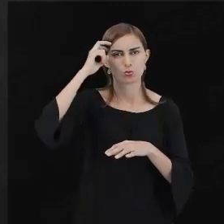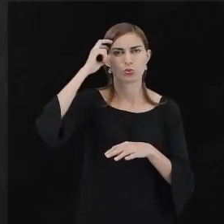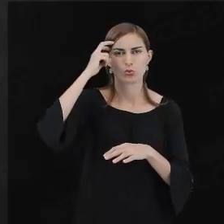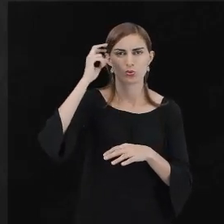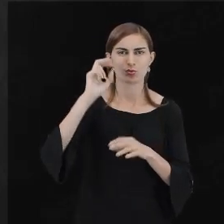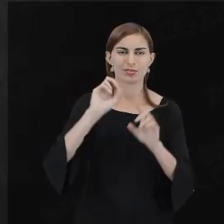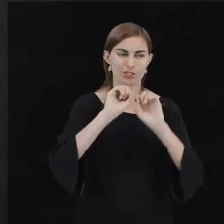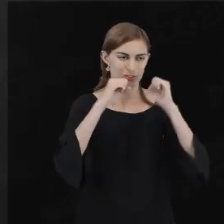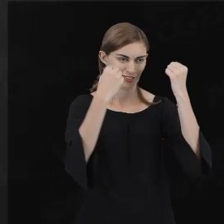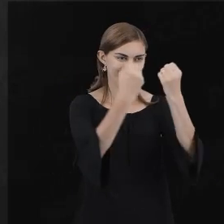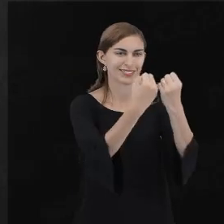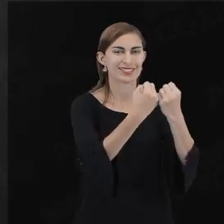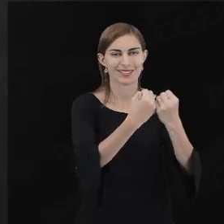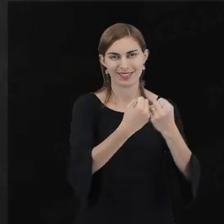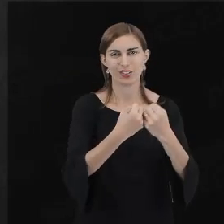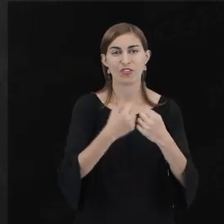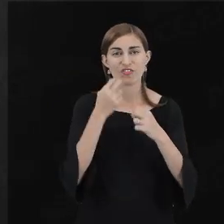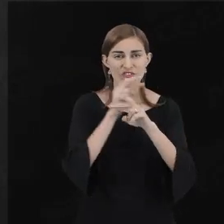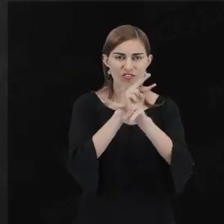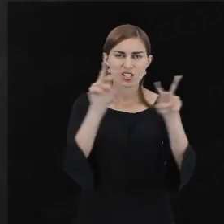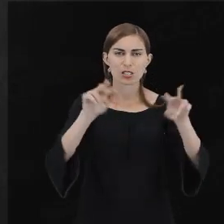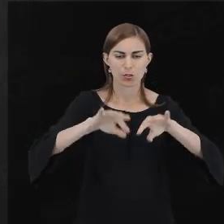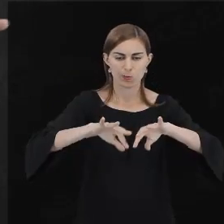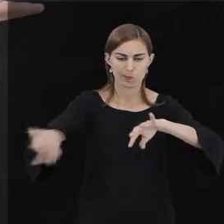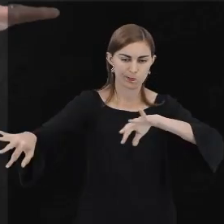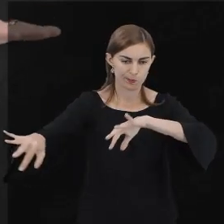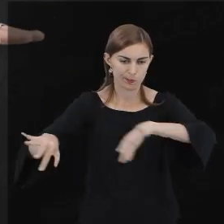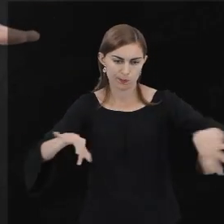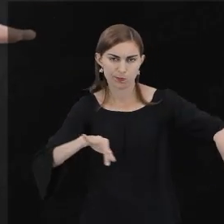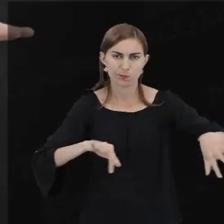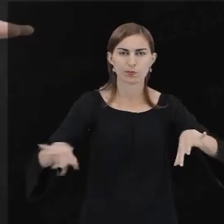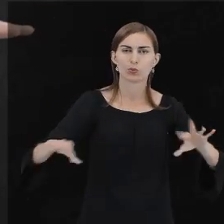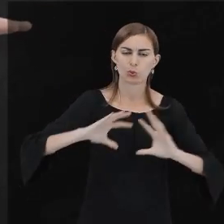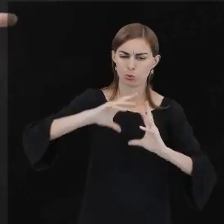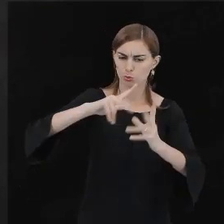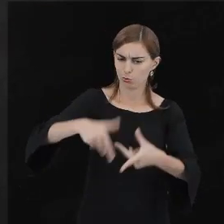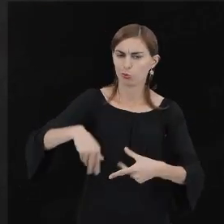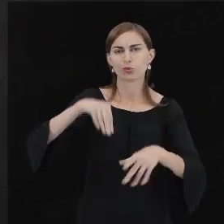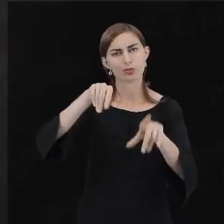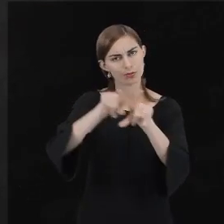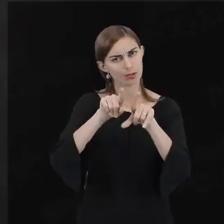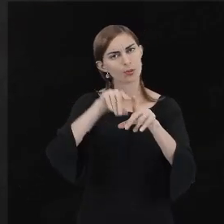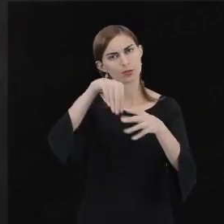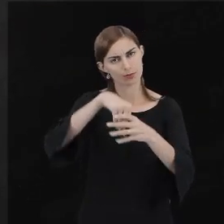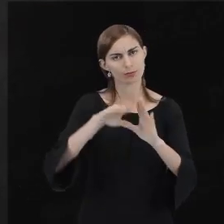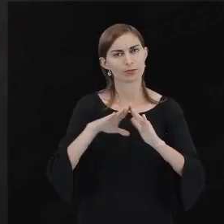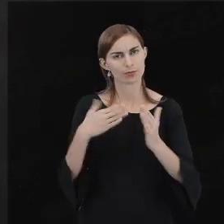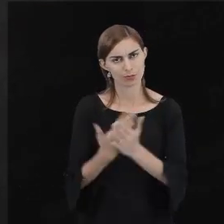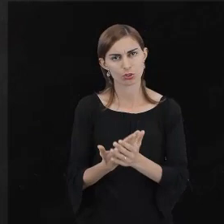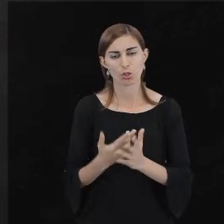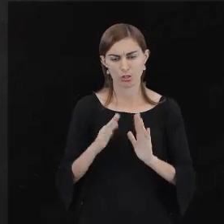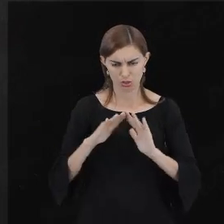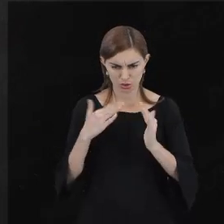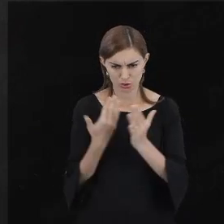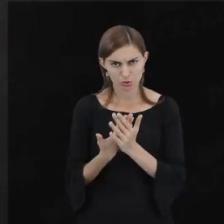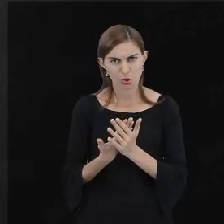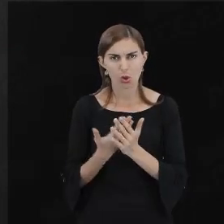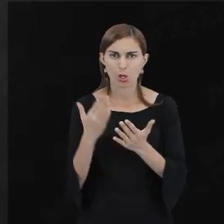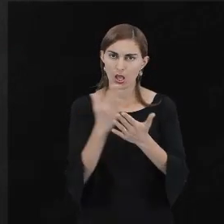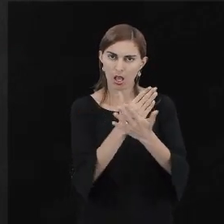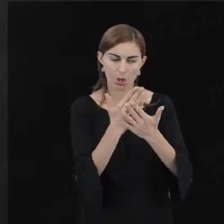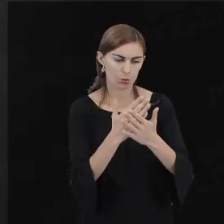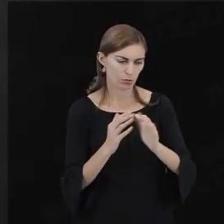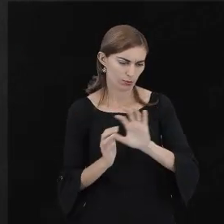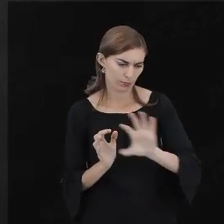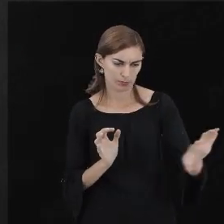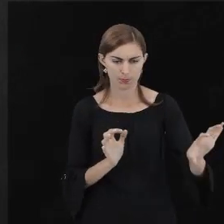vai criando uma visão separatista do mundo e da escola, né? Então, a escola, para alguns, aqueles que estariam